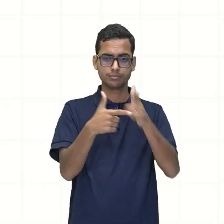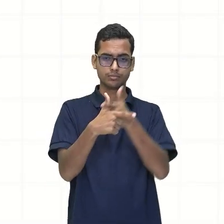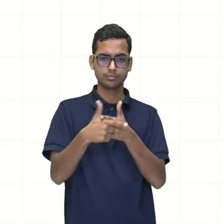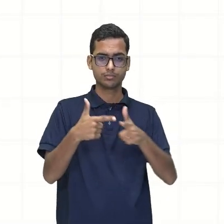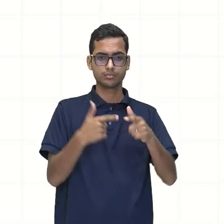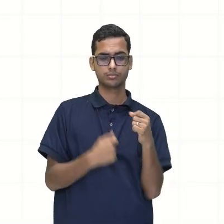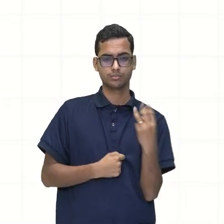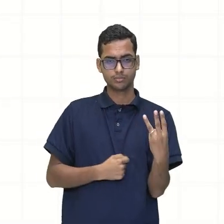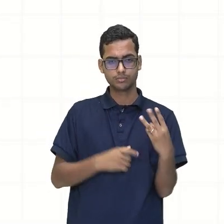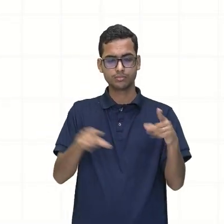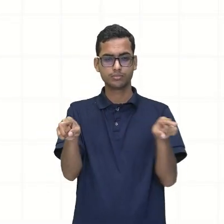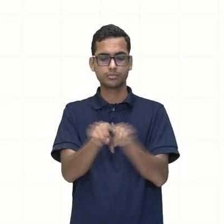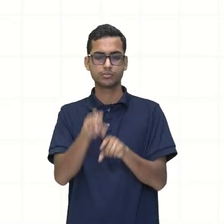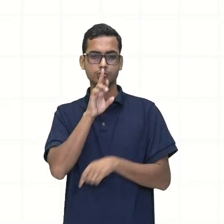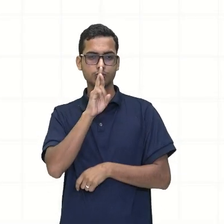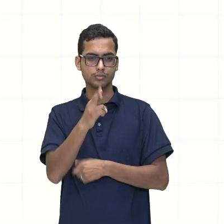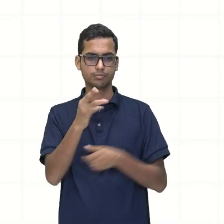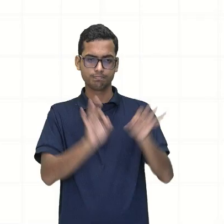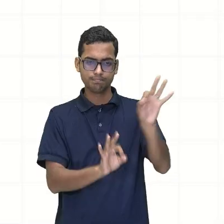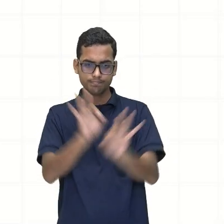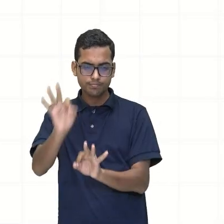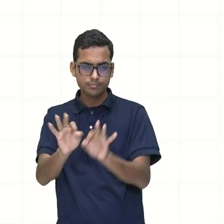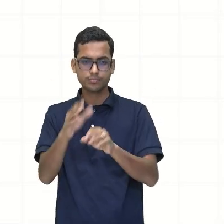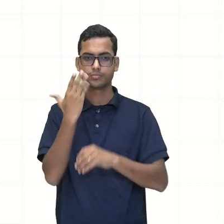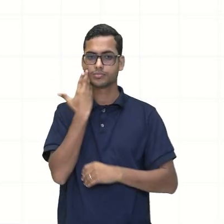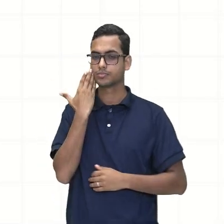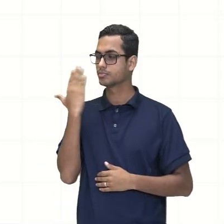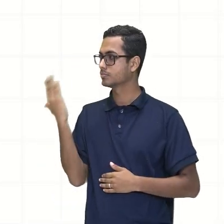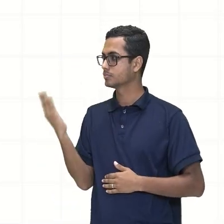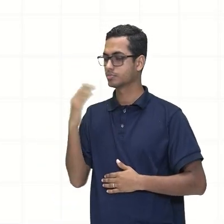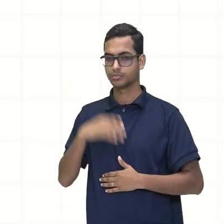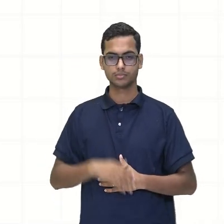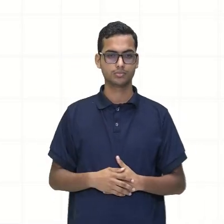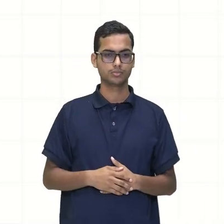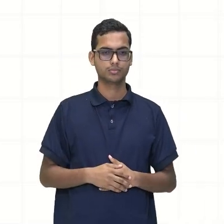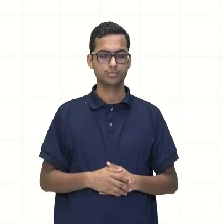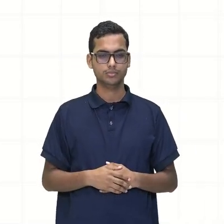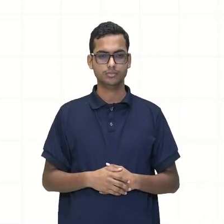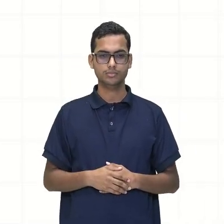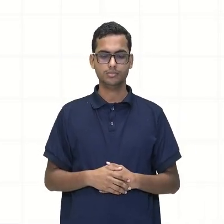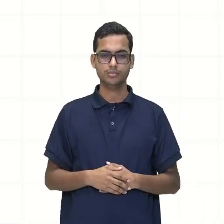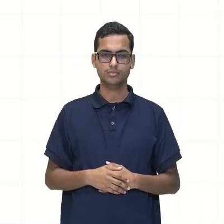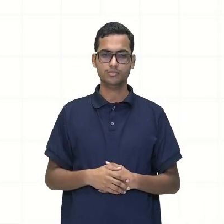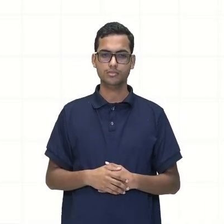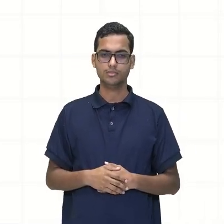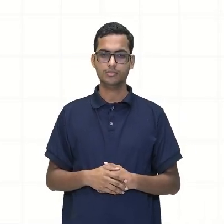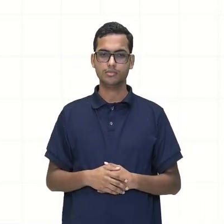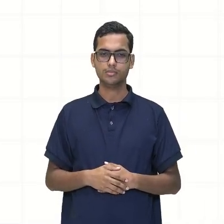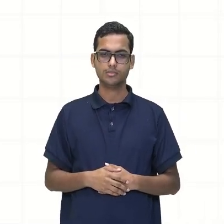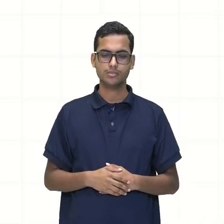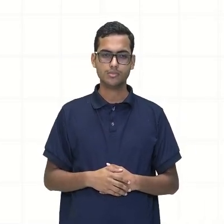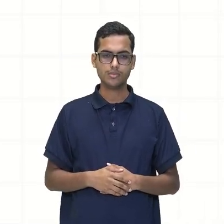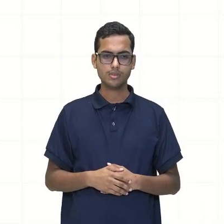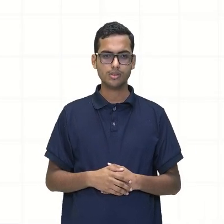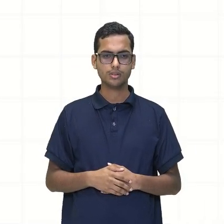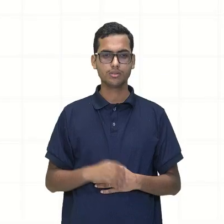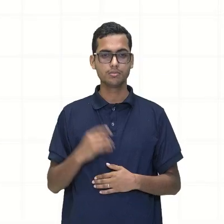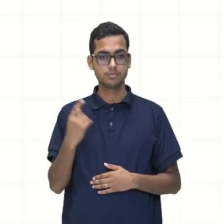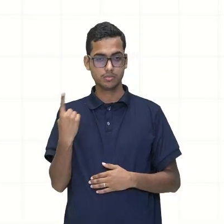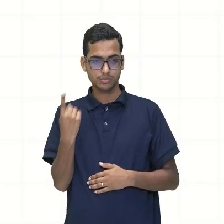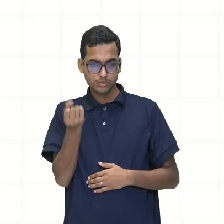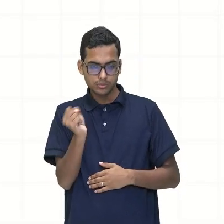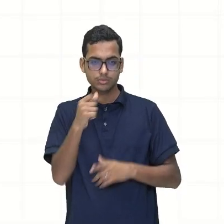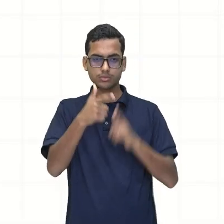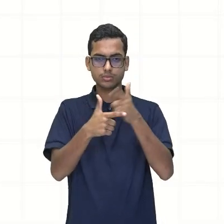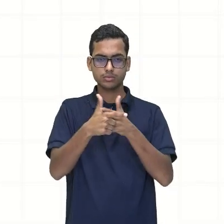por 3, eu não sei de cabeça, então eu vou fazer essa divisão aqui. 81 dividido por 3, 8 dividido por 3